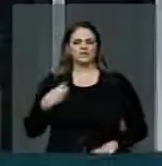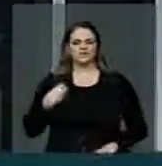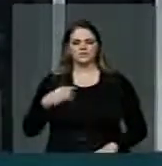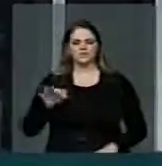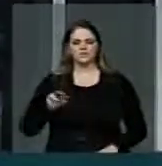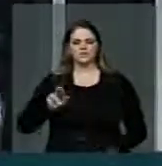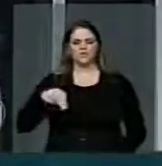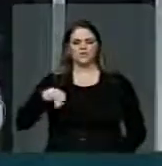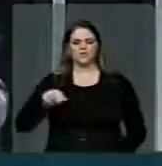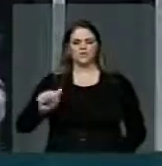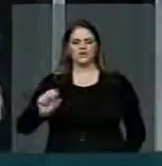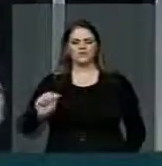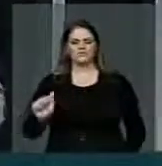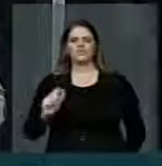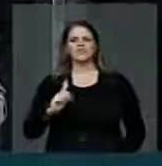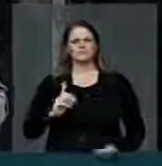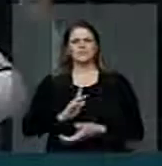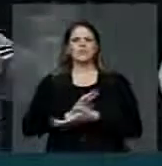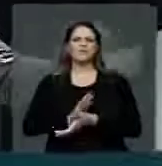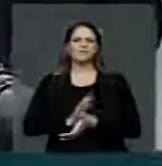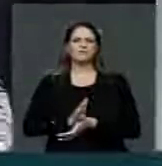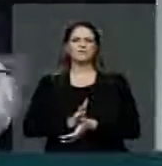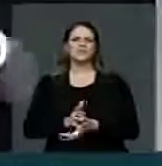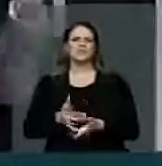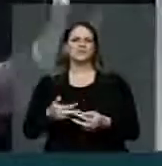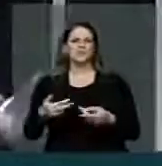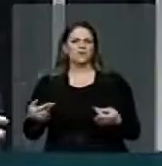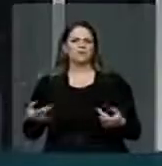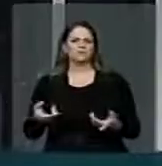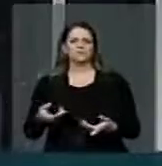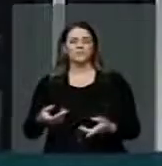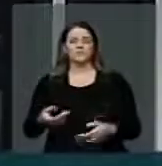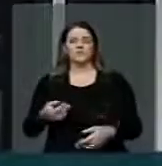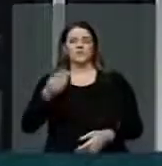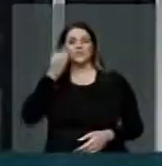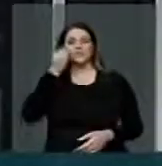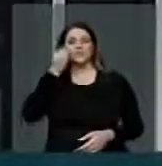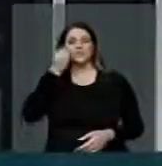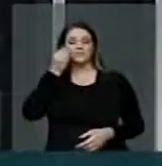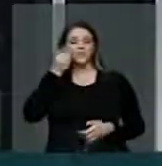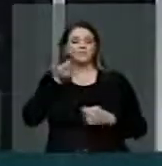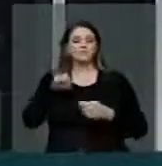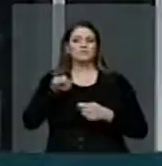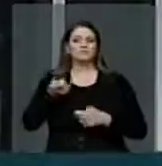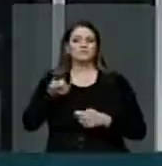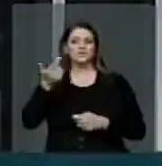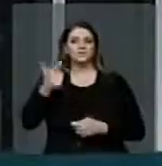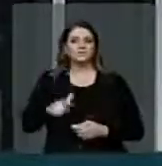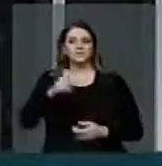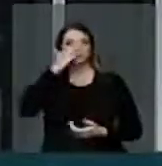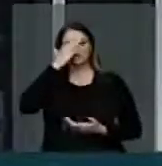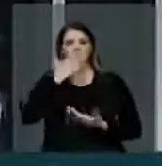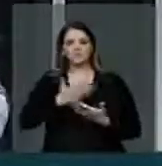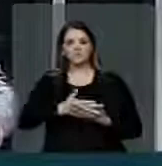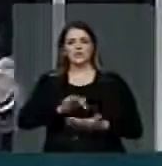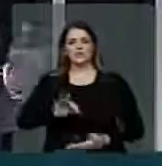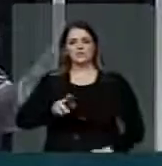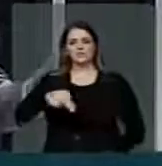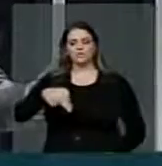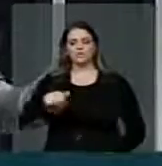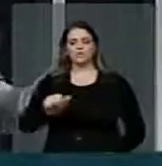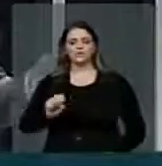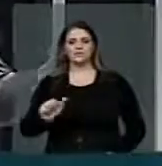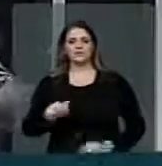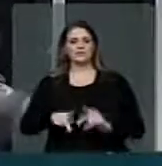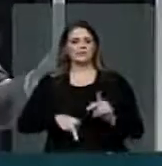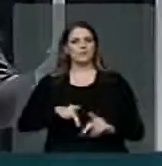pelo preconceito que a instituição também tinha, e a gente tentando exatamente readquirir a credibilidade junto à opinião pública. Sabemos que também